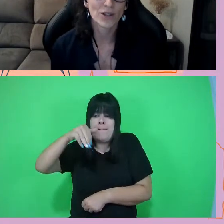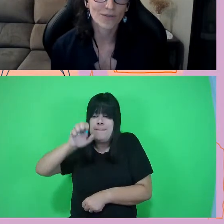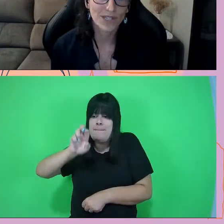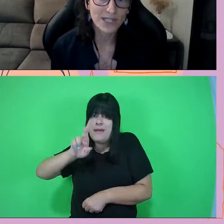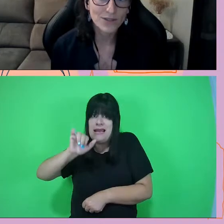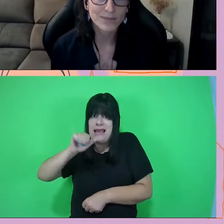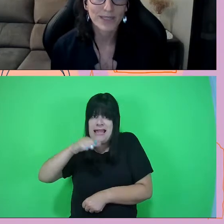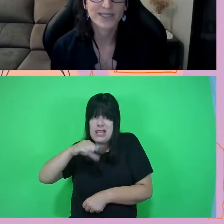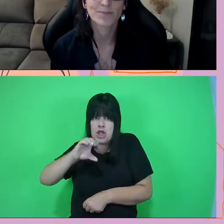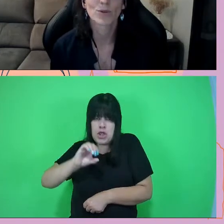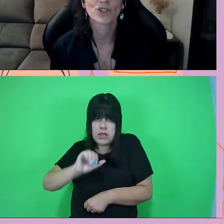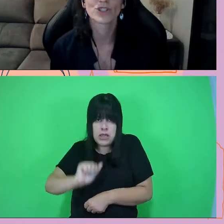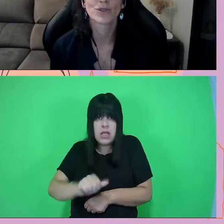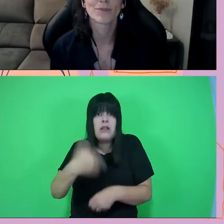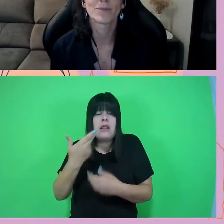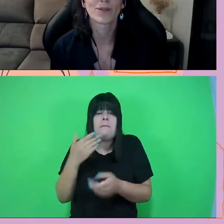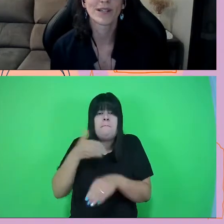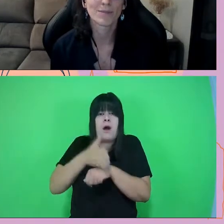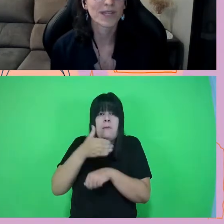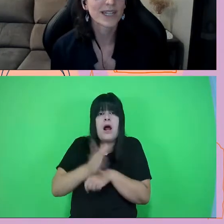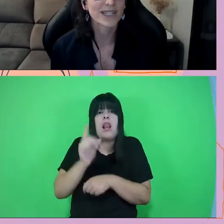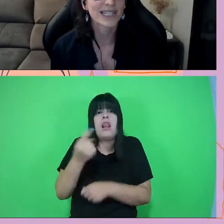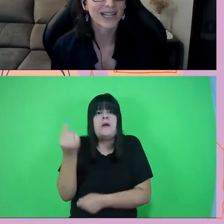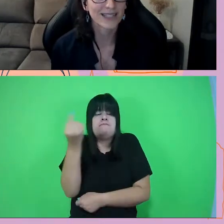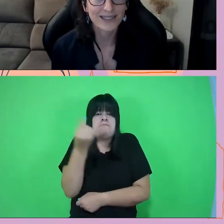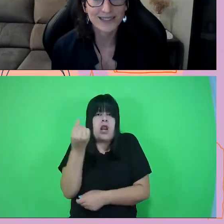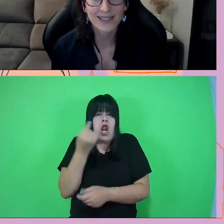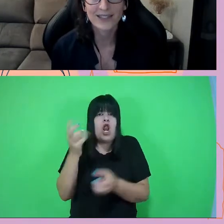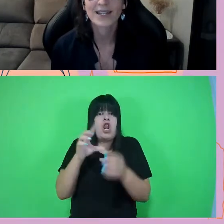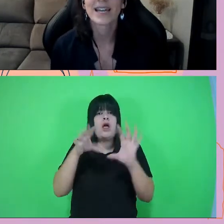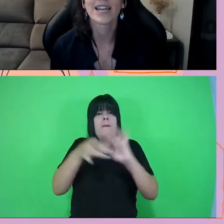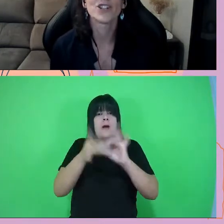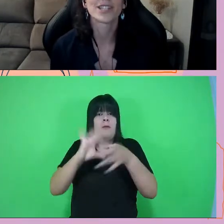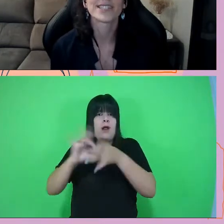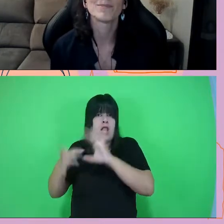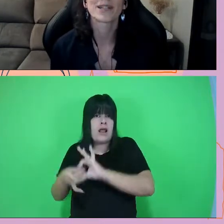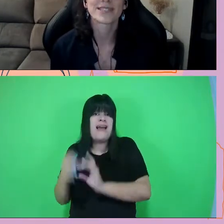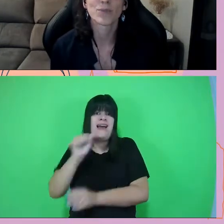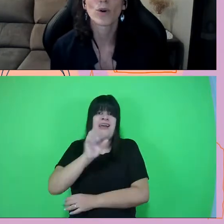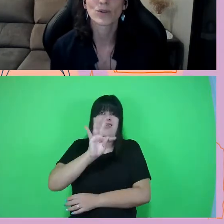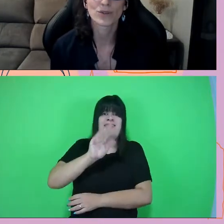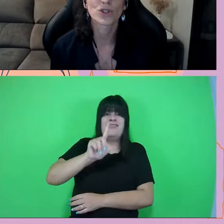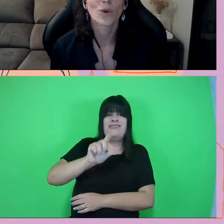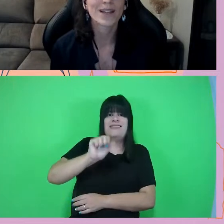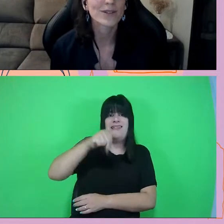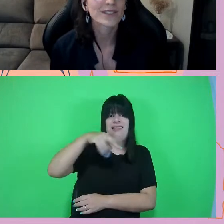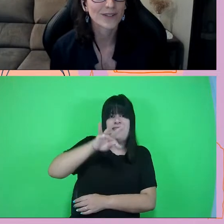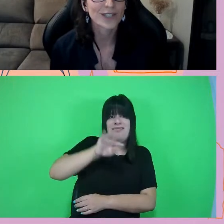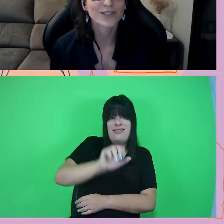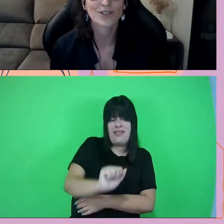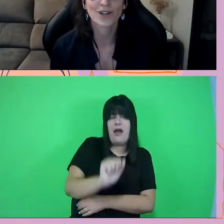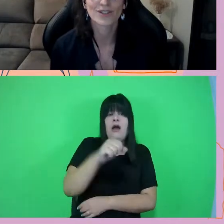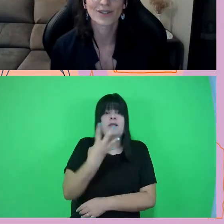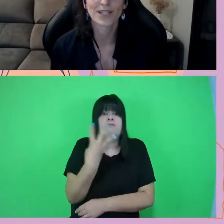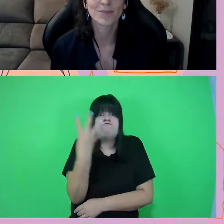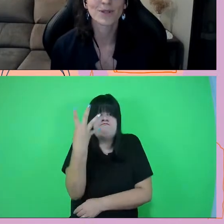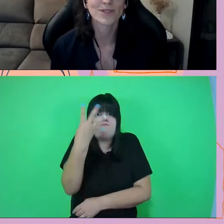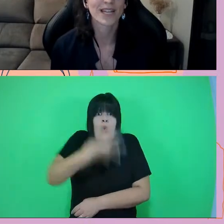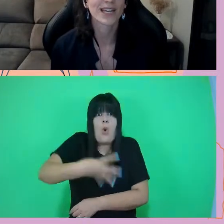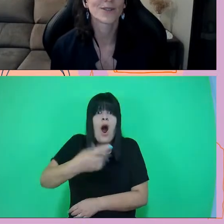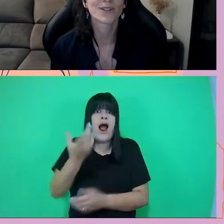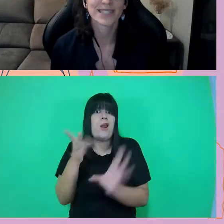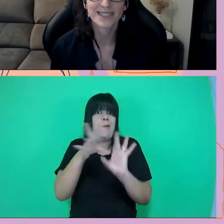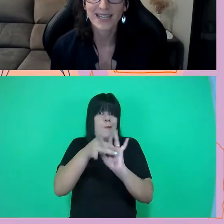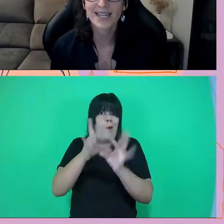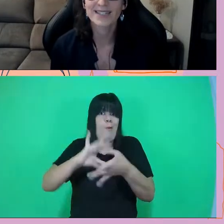Aos 19 anos, participou de sua primeira Olimpíada, em Atlanta. Ednancy participou ao todo de 4 edições dos Jogos